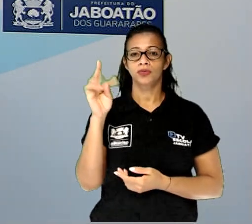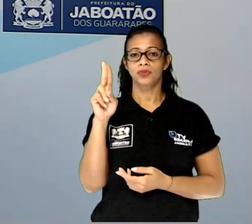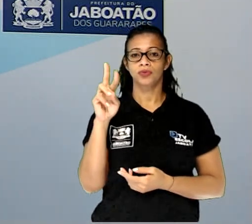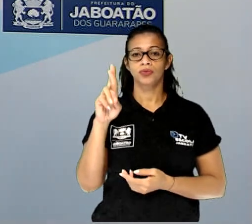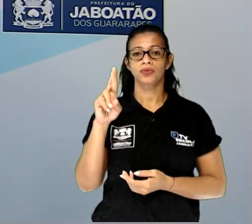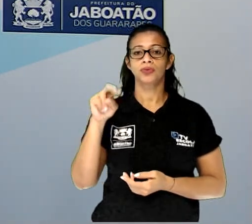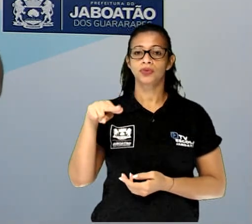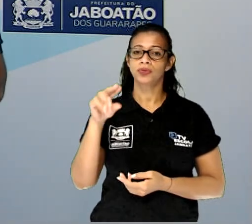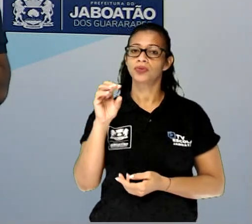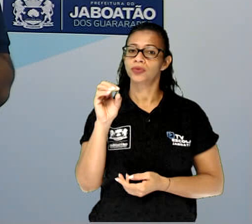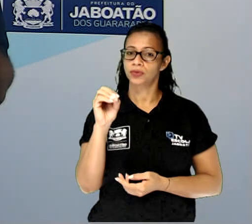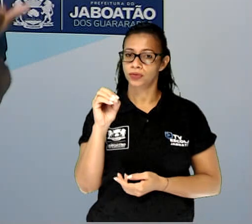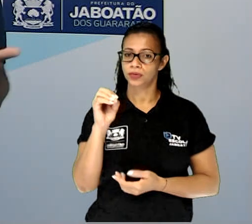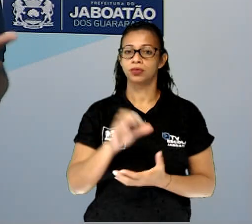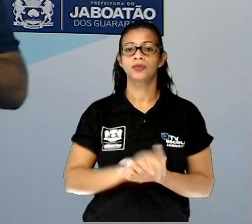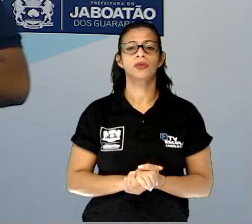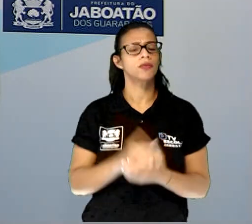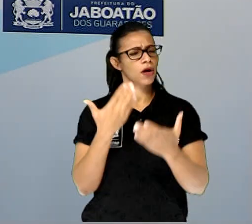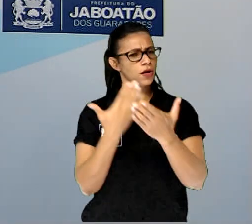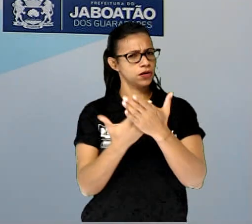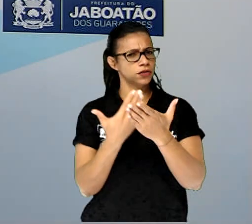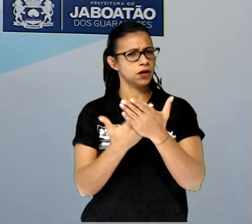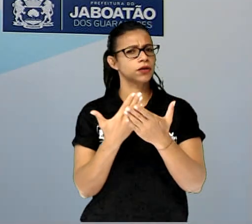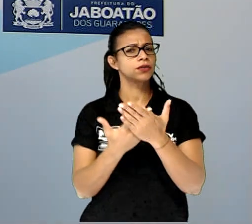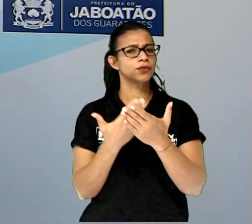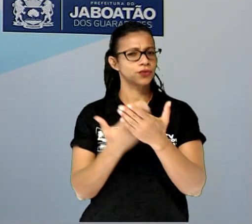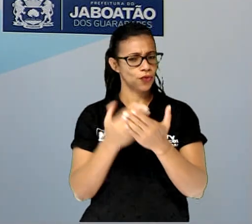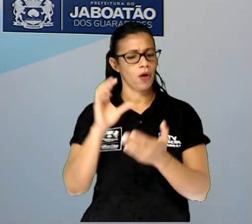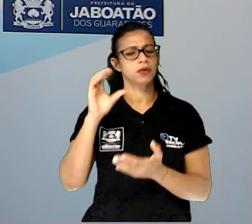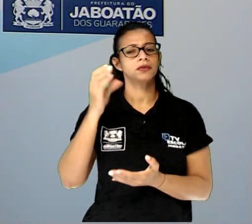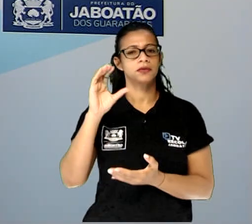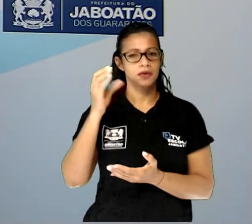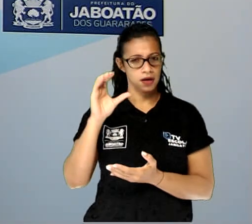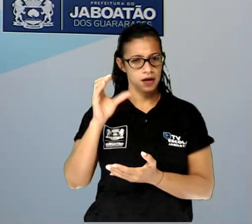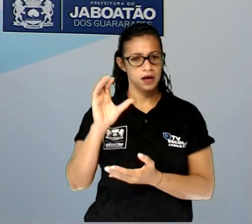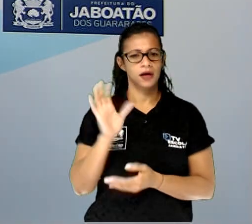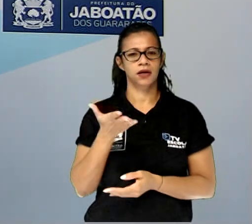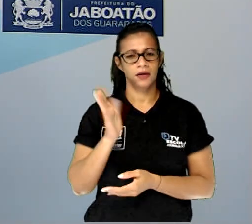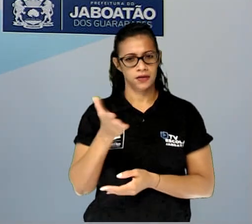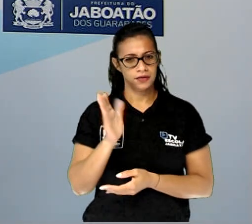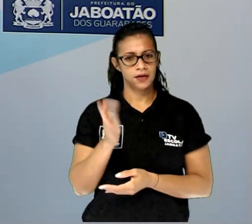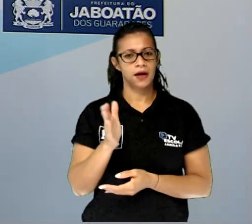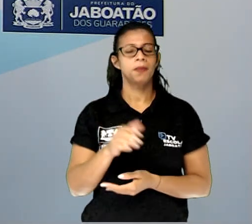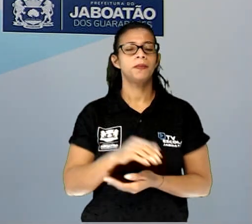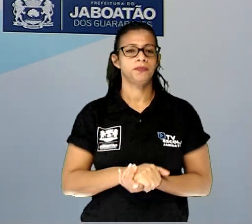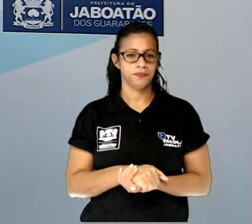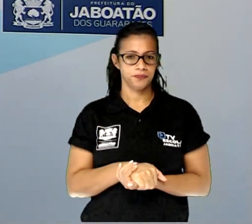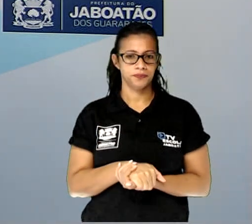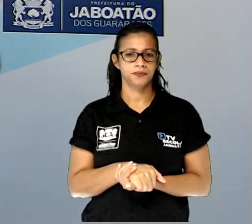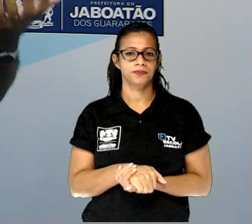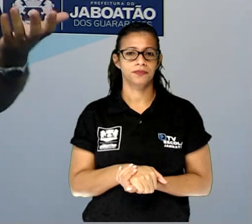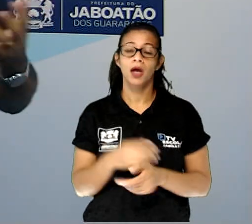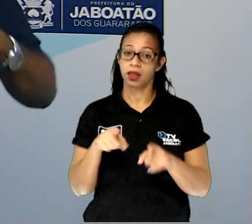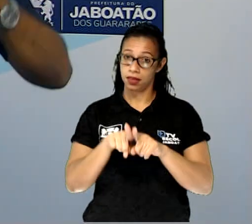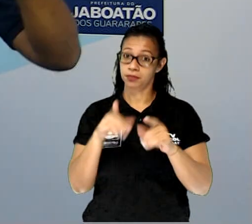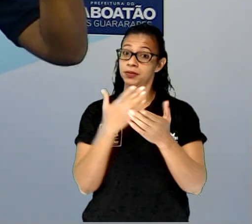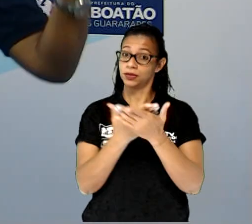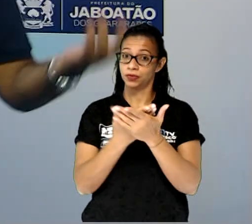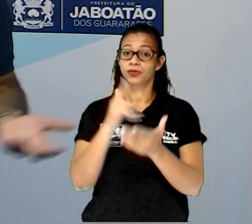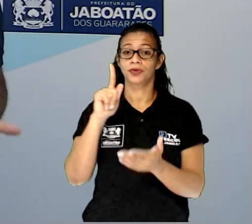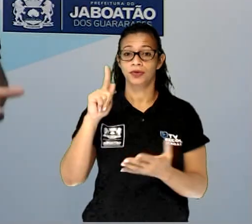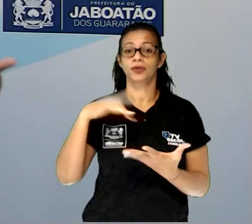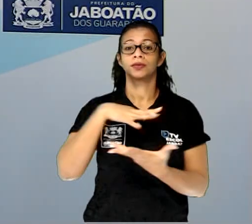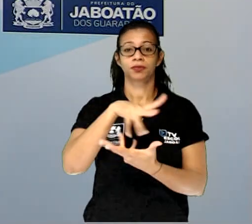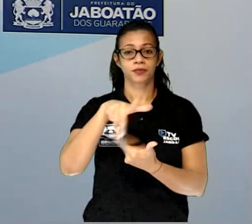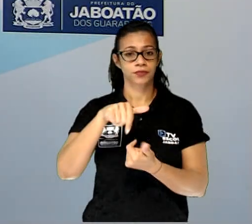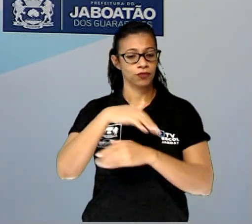aula de ciência. Não acho que você está na aula errada, não. Você está na aula de geografia, mas a gente também vê esse assunto em geografia. Afinal de contas,